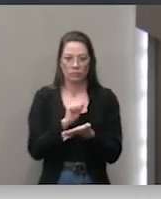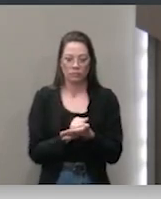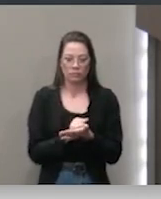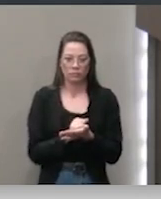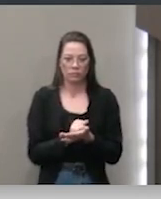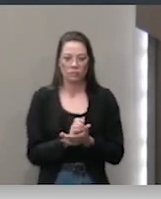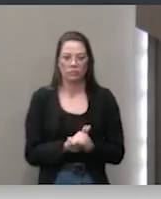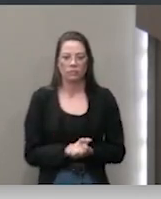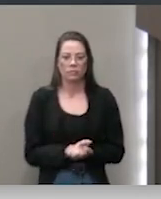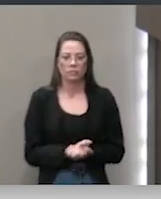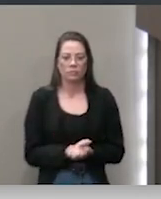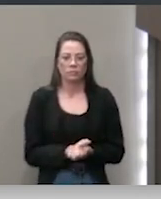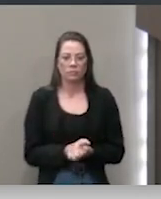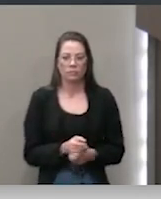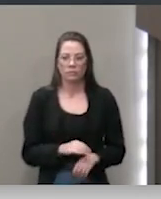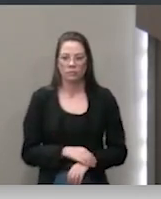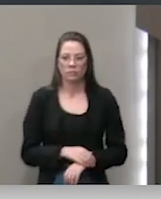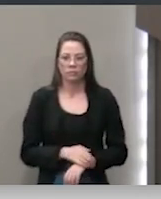para